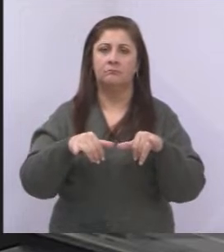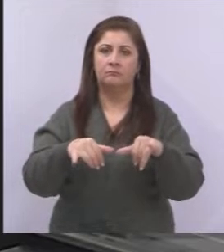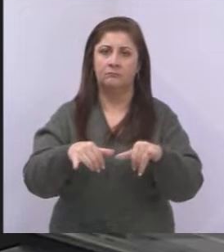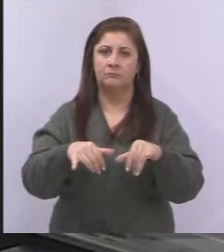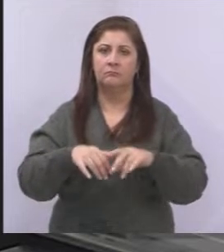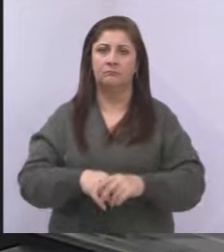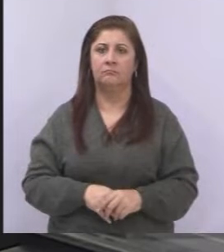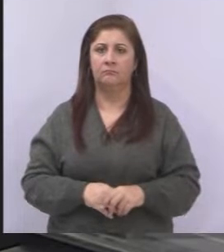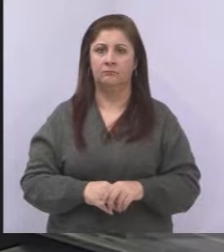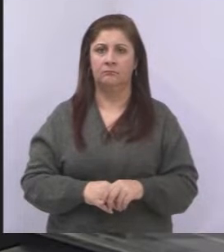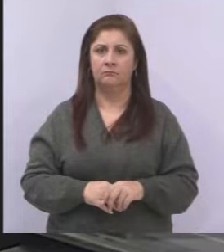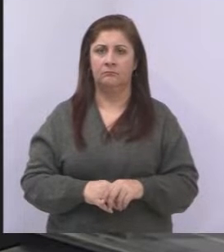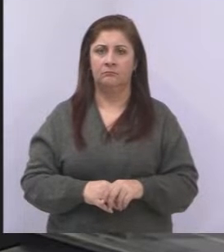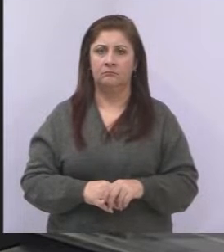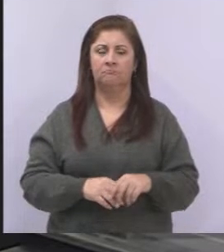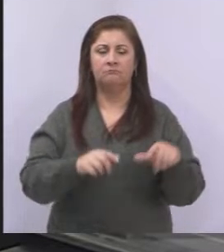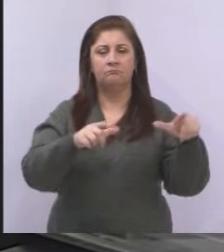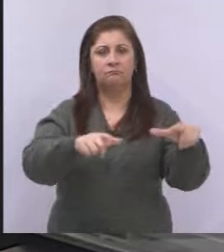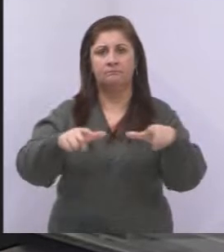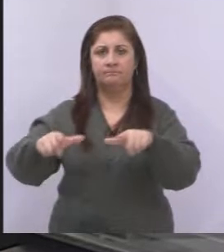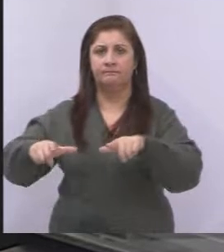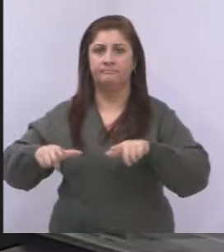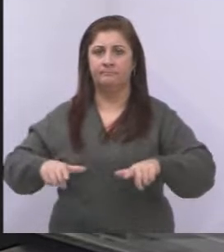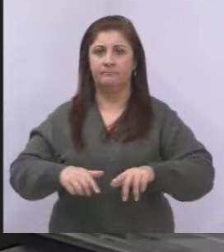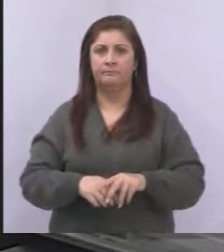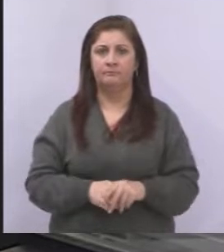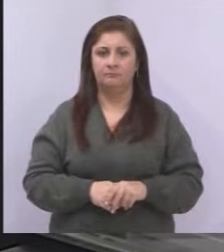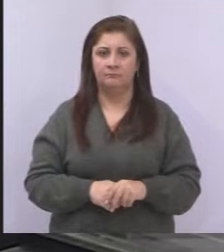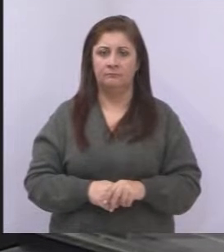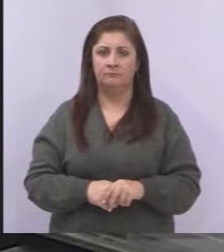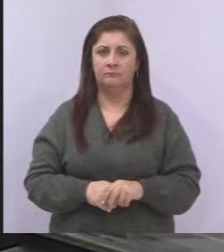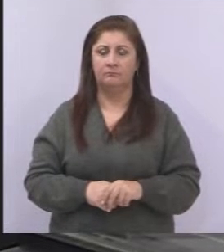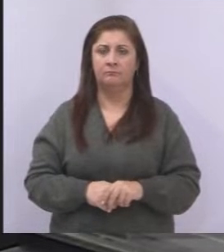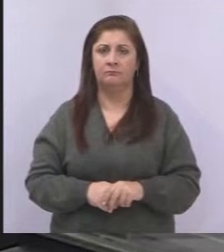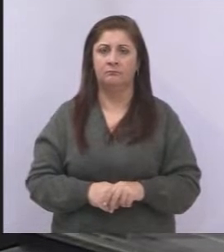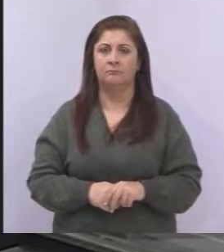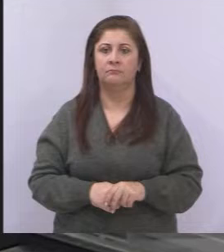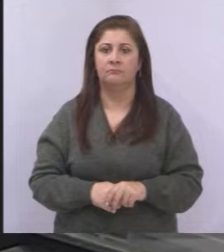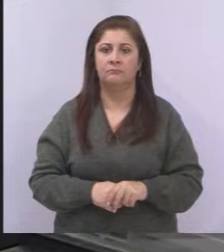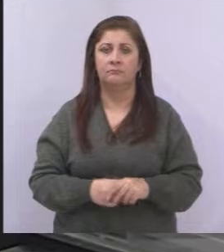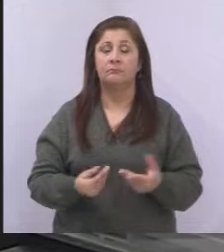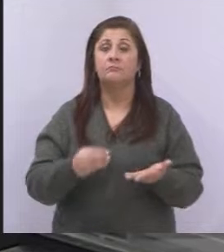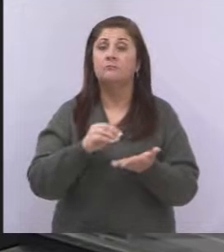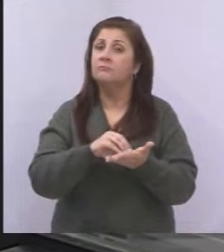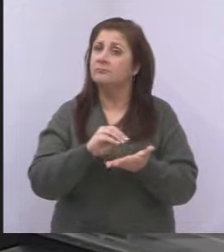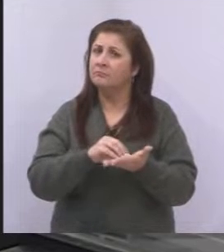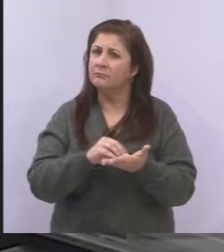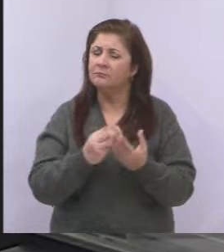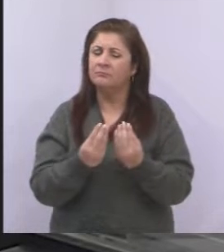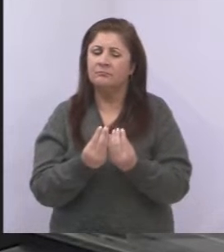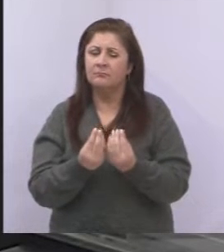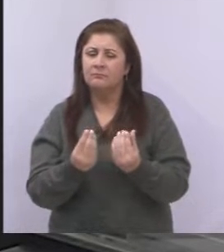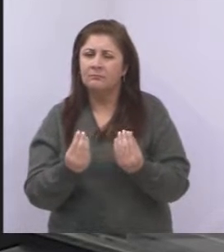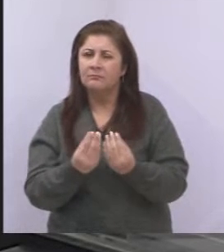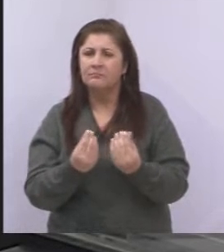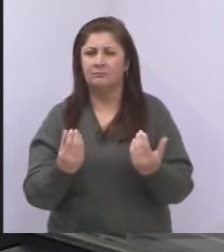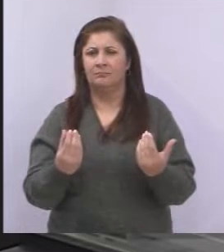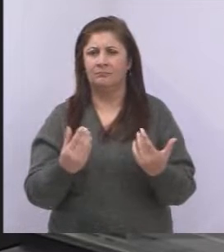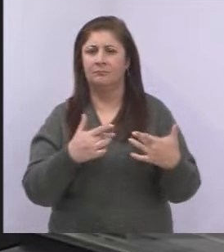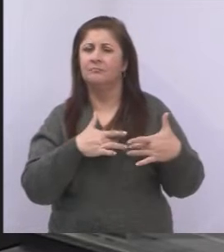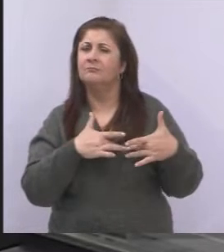supermercados, em diversos locais aos quais falta um pouco de sensibilidade